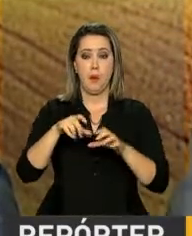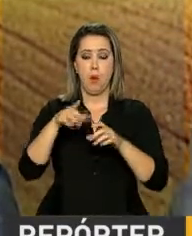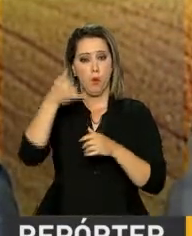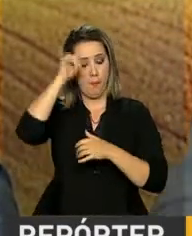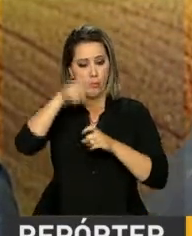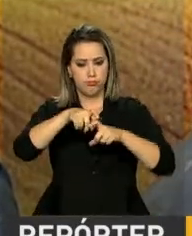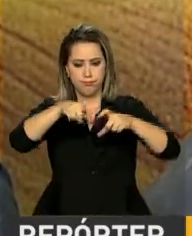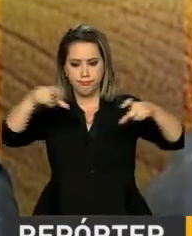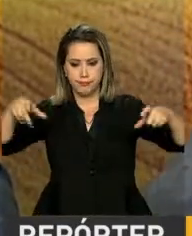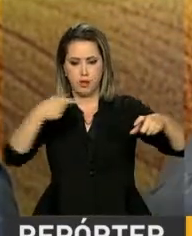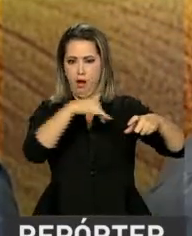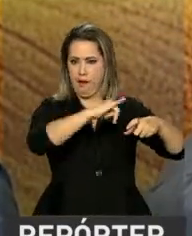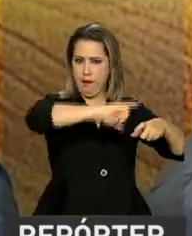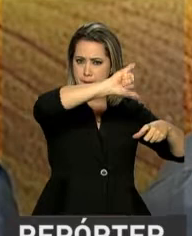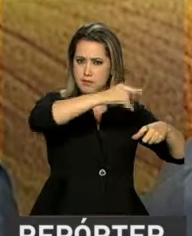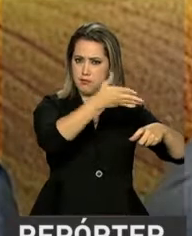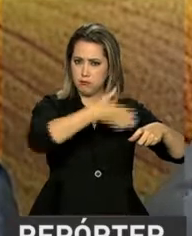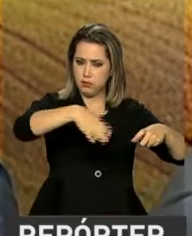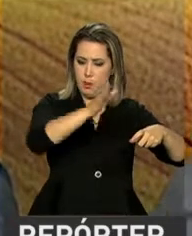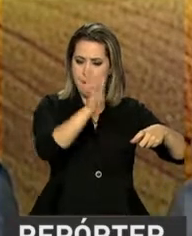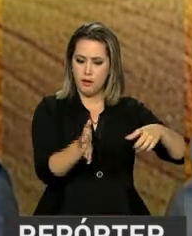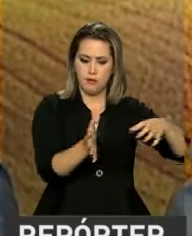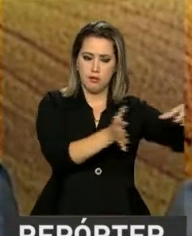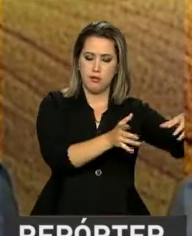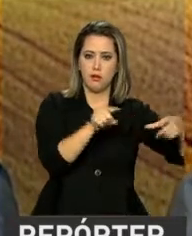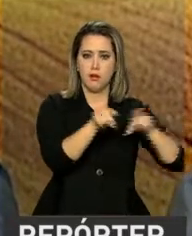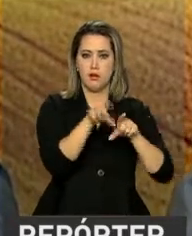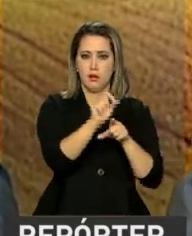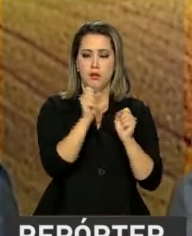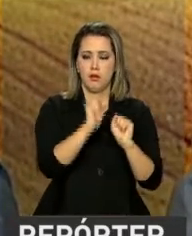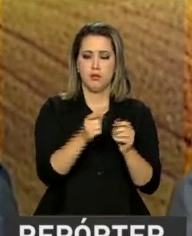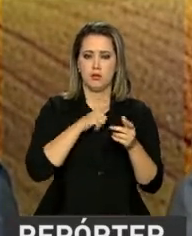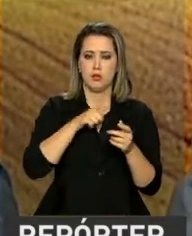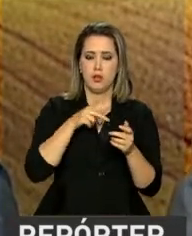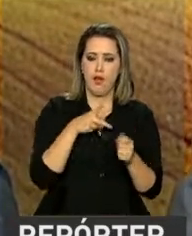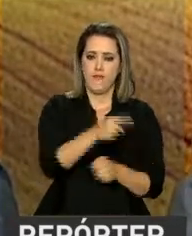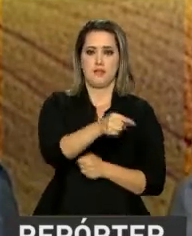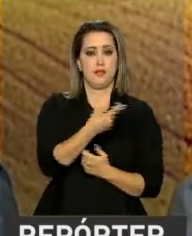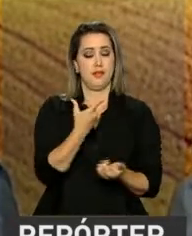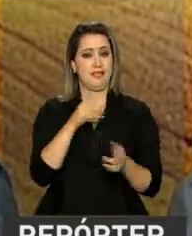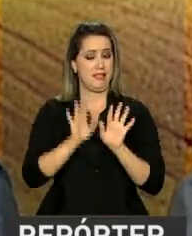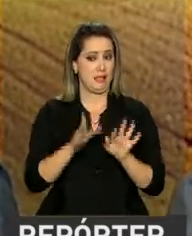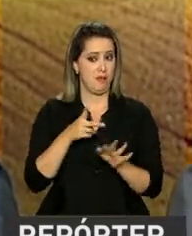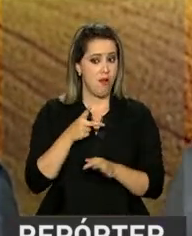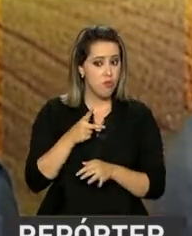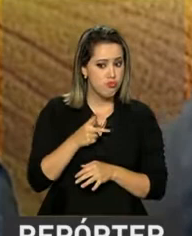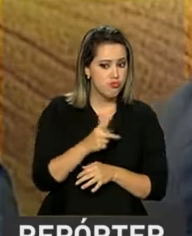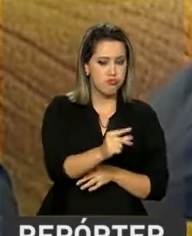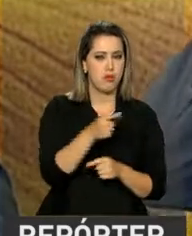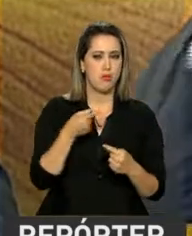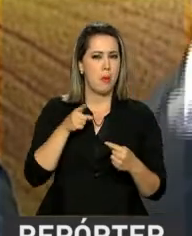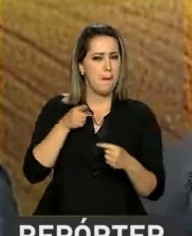boi, é onde de fato ficam, é feita a vacinação. Muitas vezes a vacinação é profunda, ou